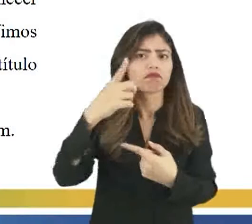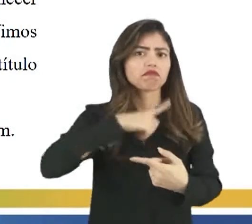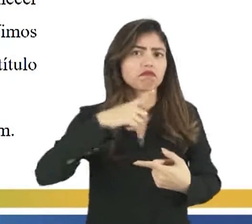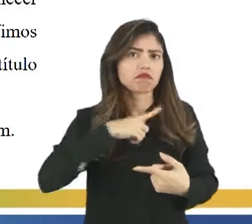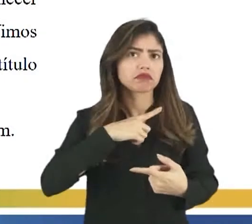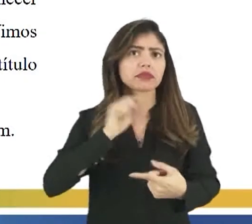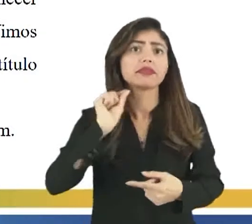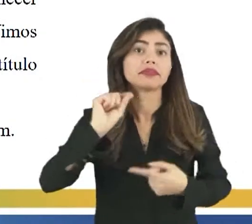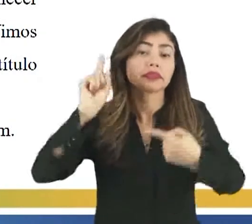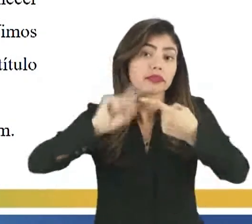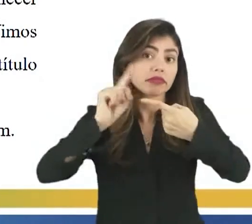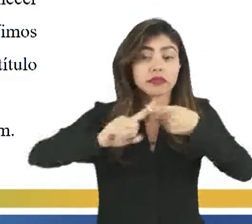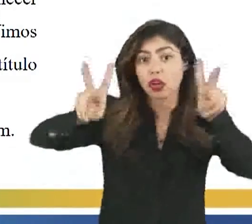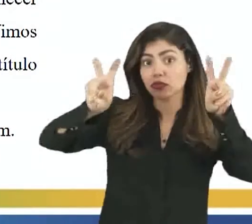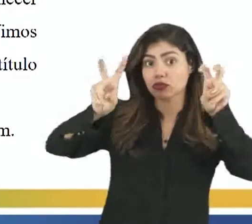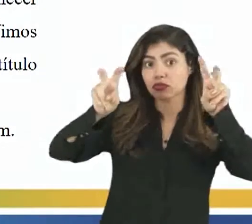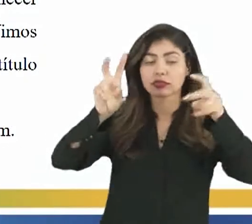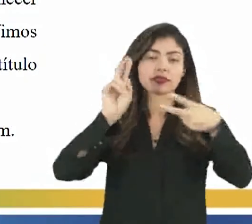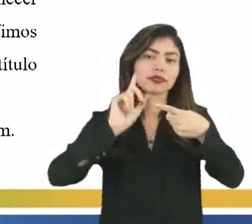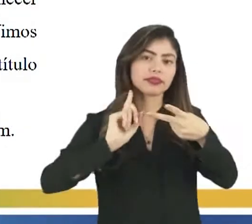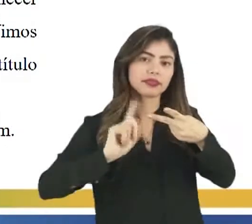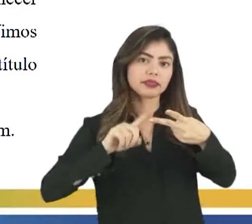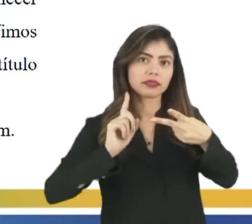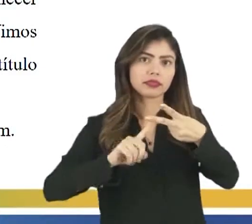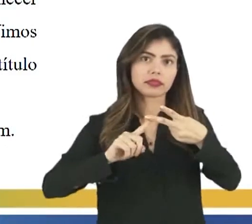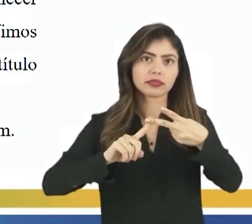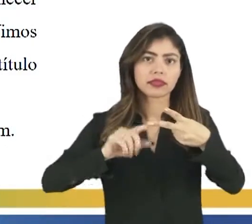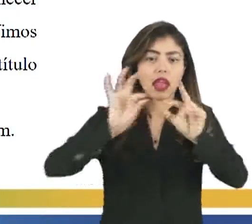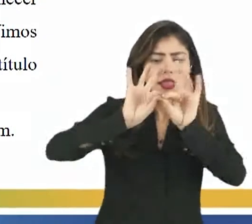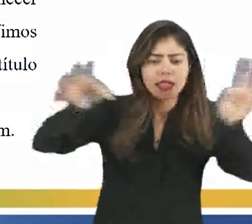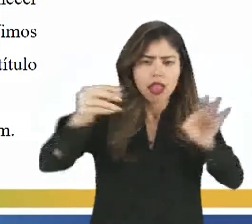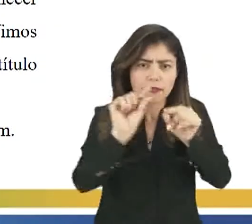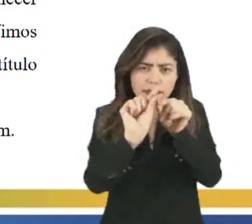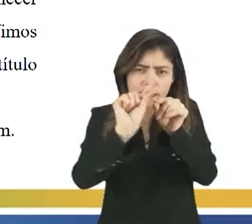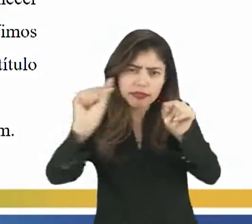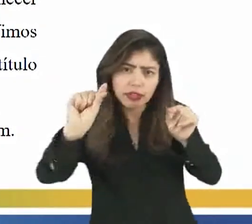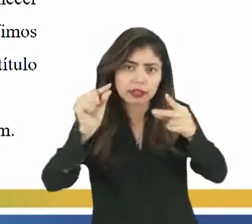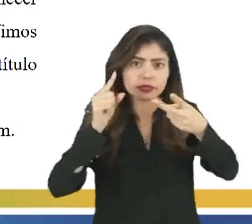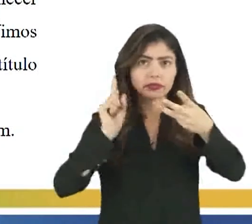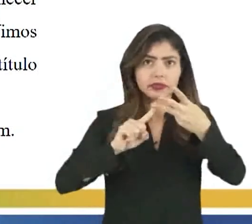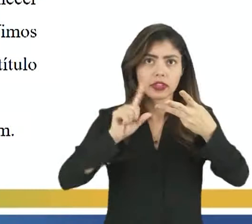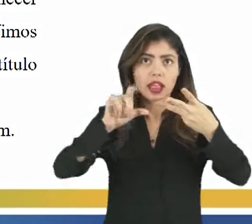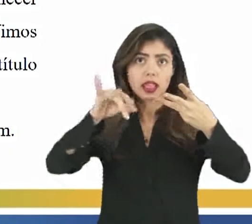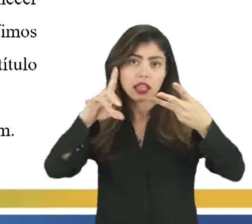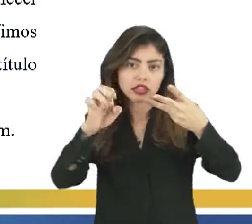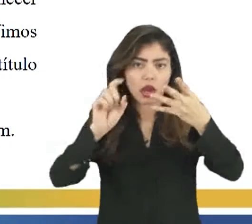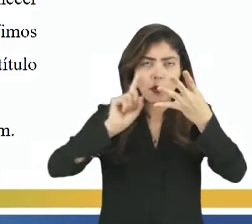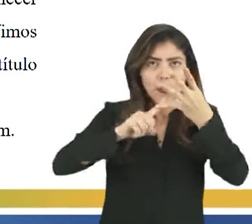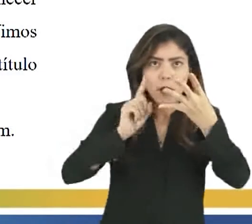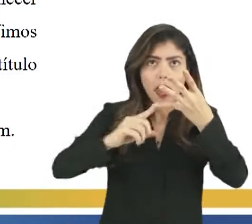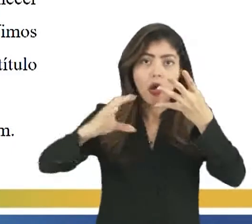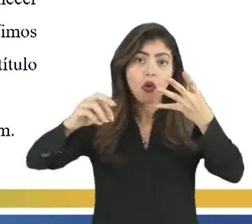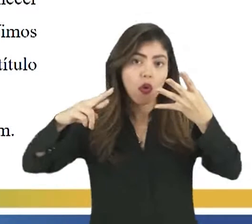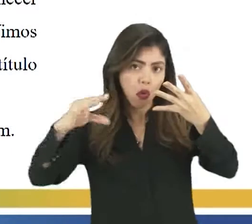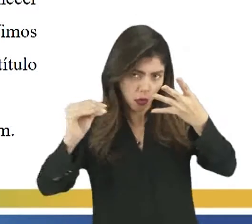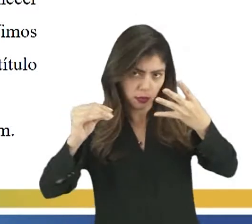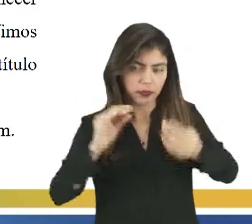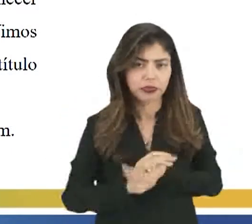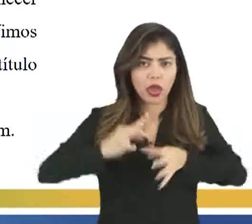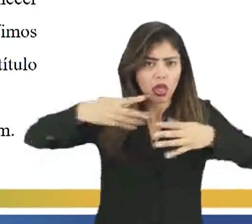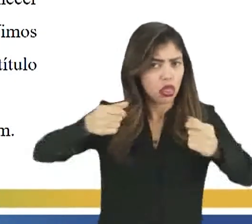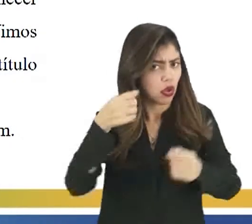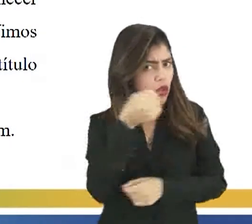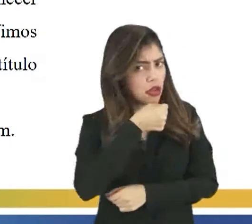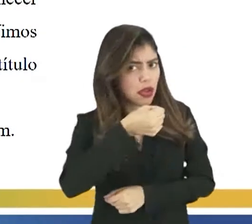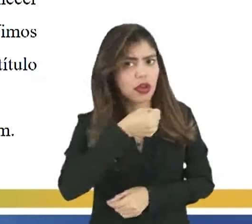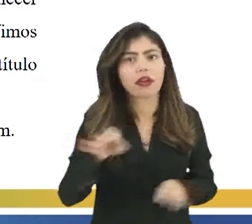reportagem, que são título ou manchete, a linha fina, o lead e o corpo. Tá? Toda reportagem tem esses